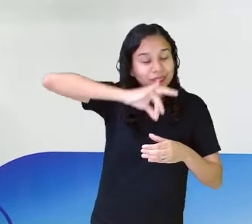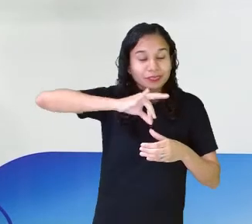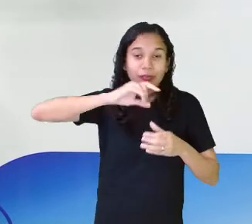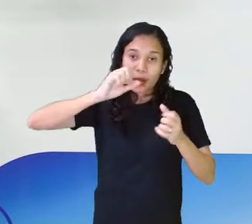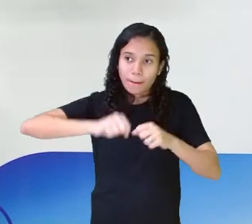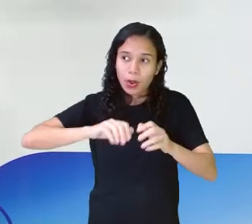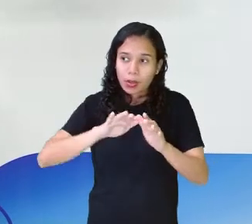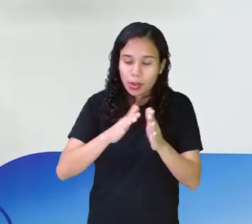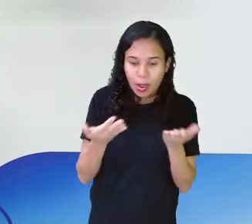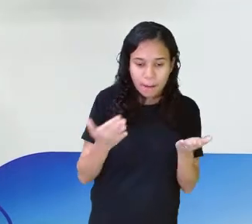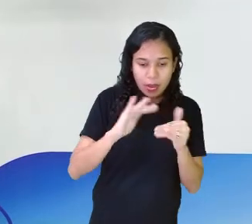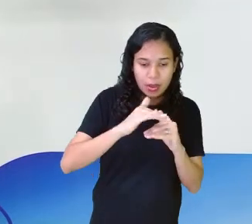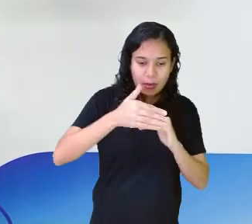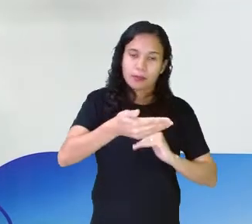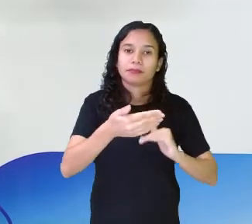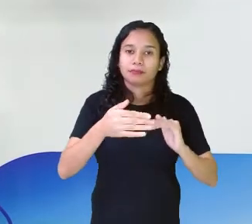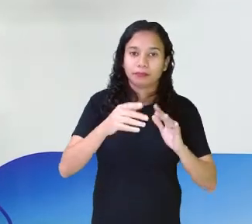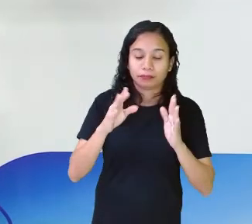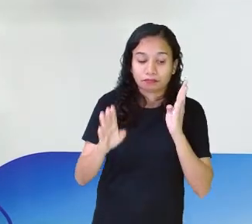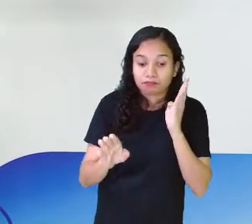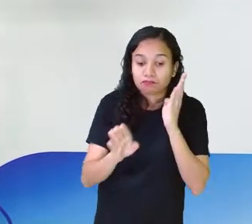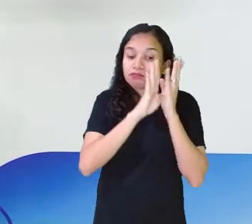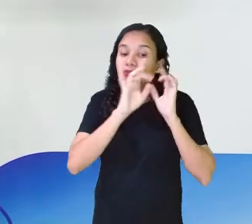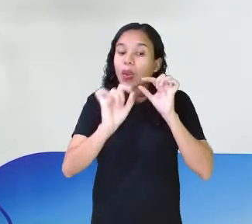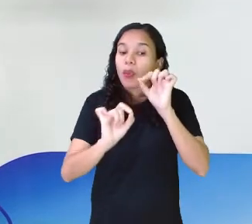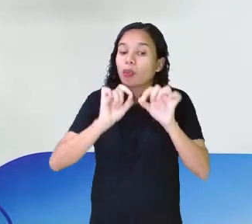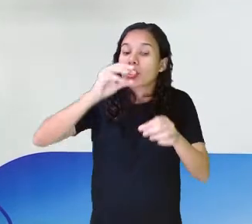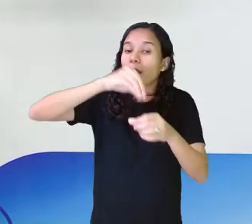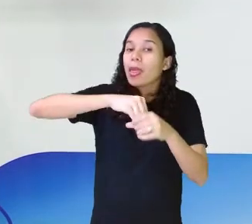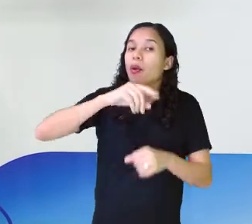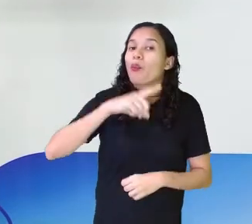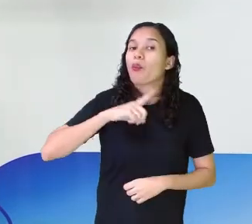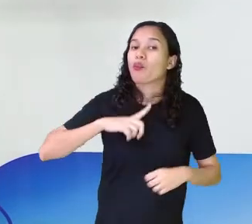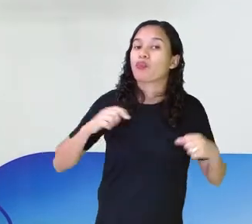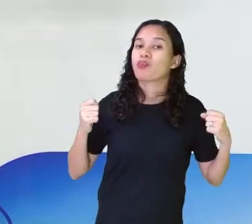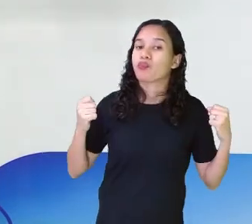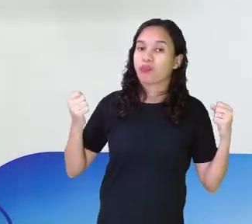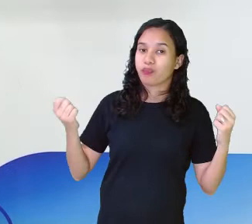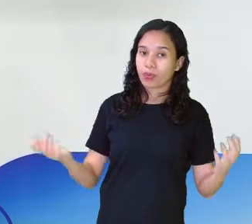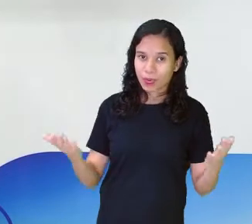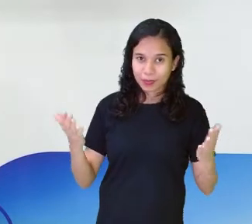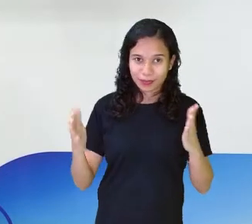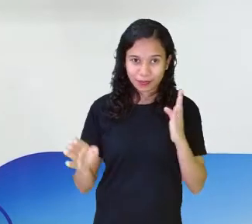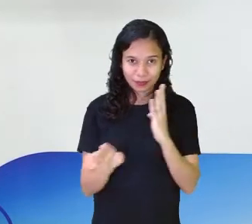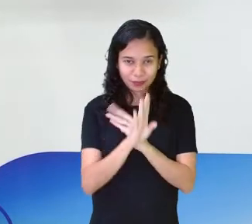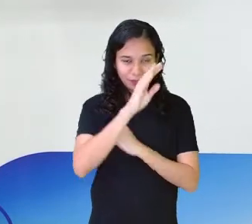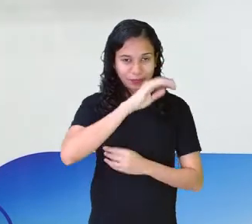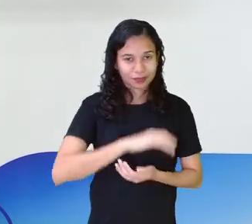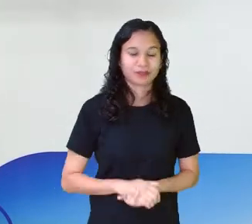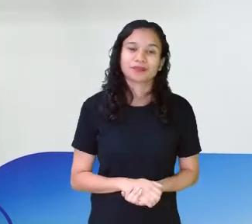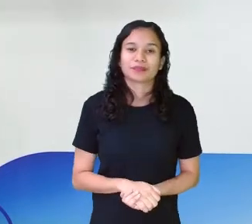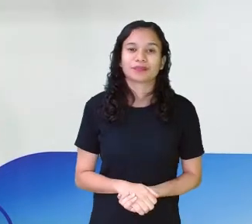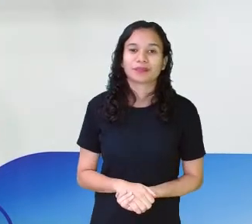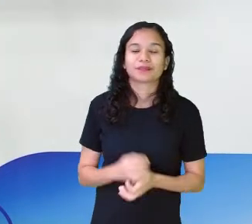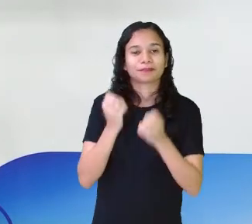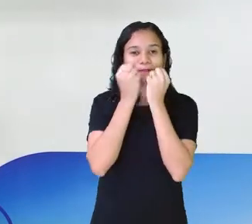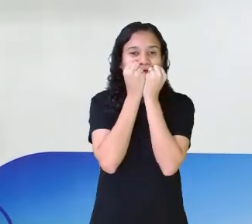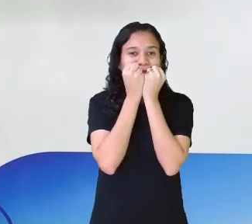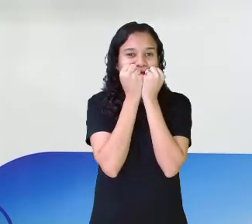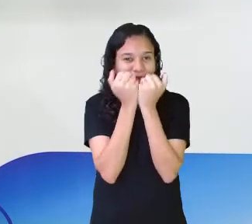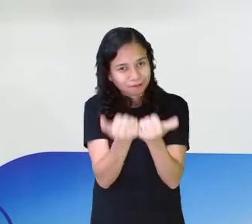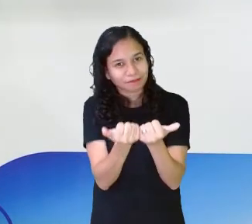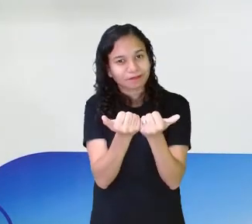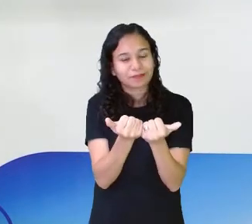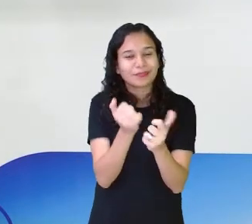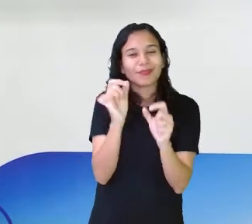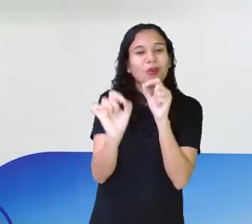Só preciso abrir e descobrir que figuras planas eu consigo verificar. Beleza?